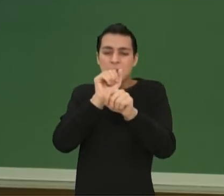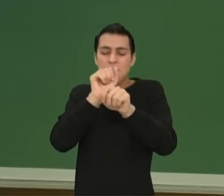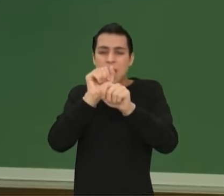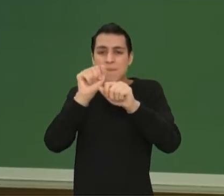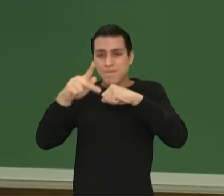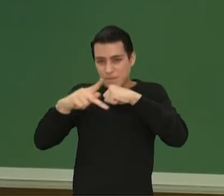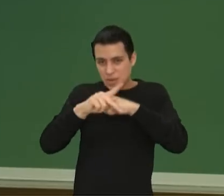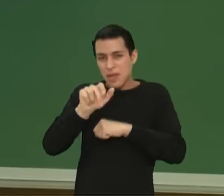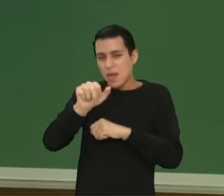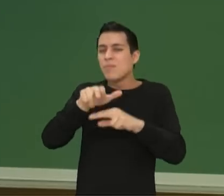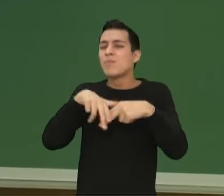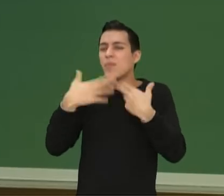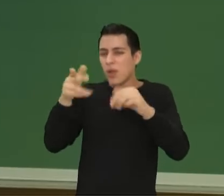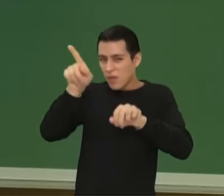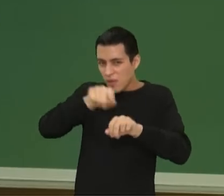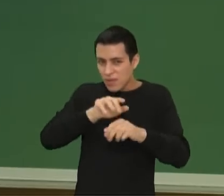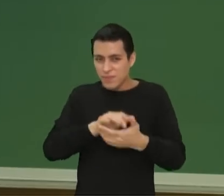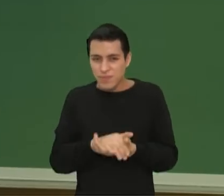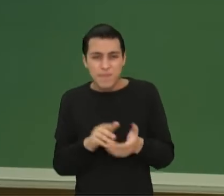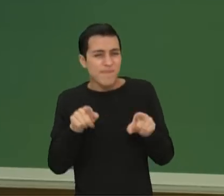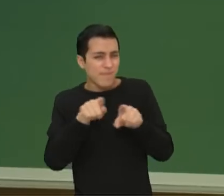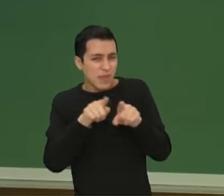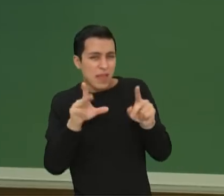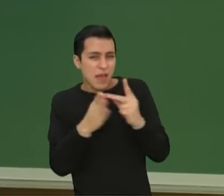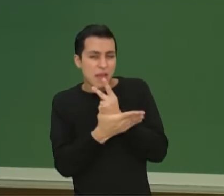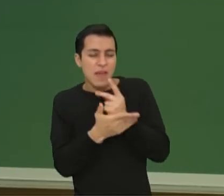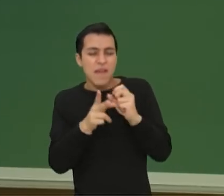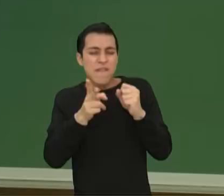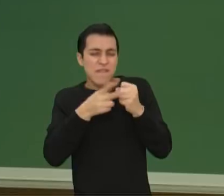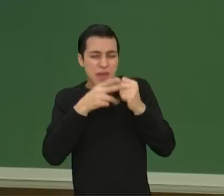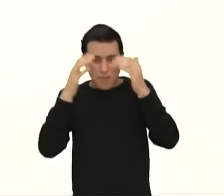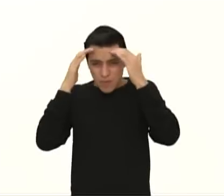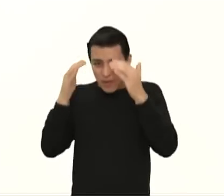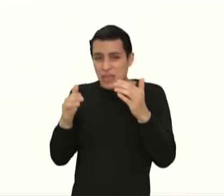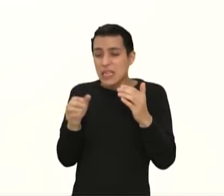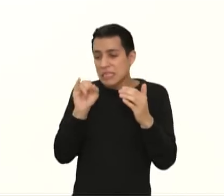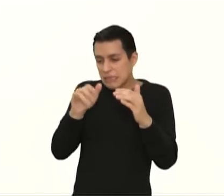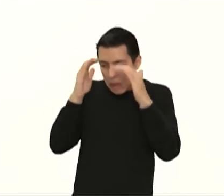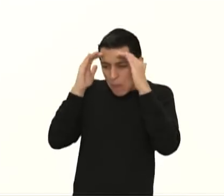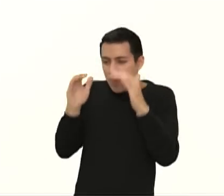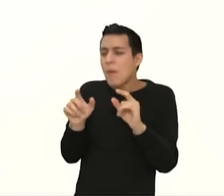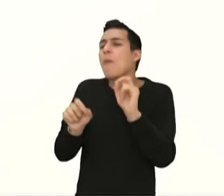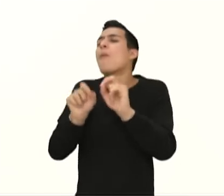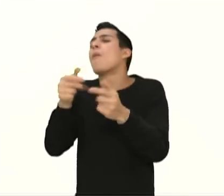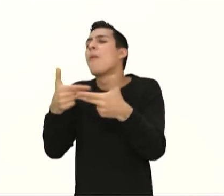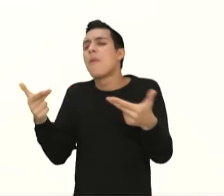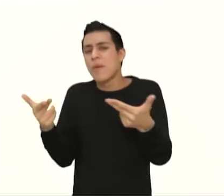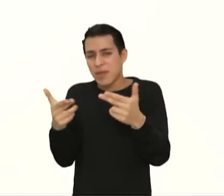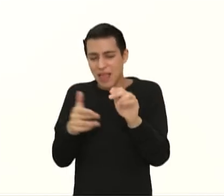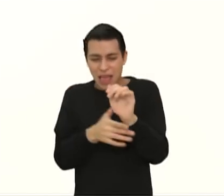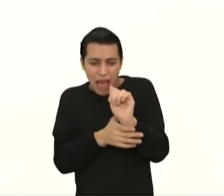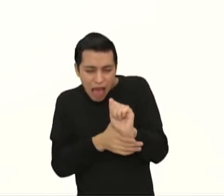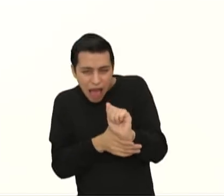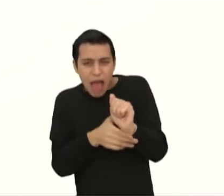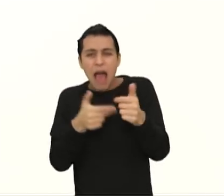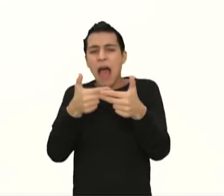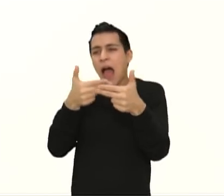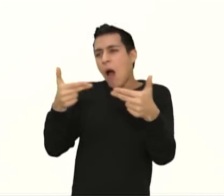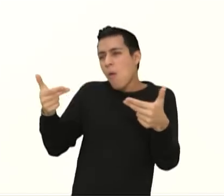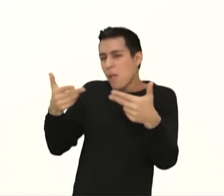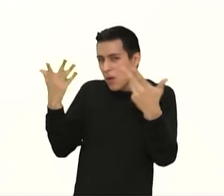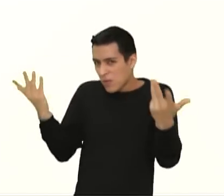aí o motivo da crase. Mesma coisa com o verbo obedecer. Quem obedece, obedece a algo, obedece ao